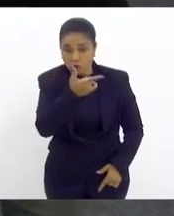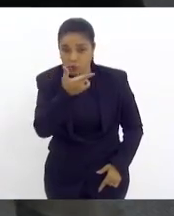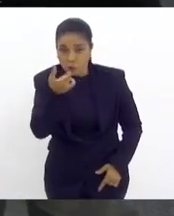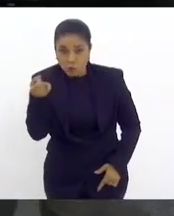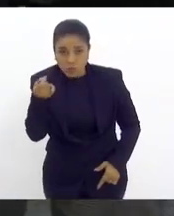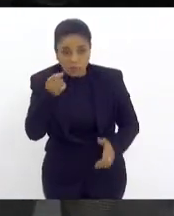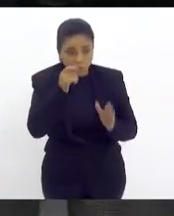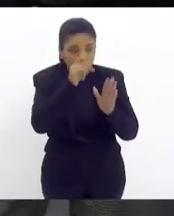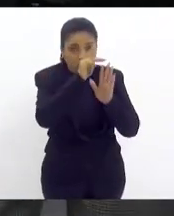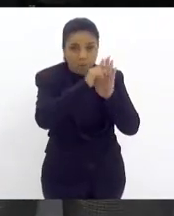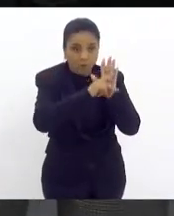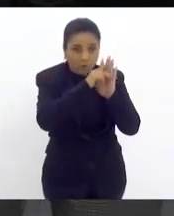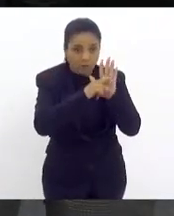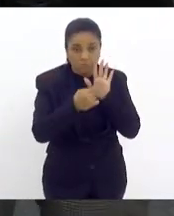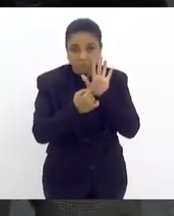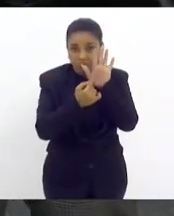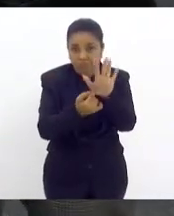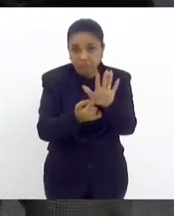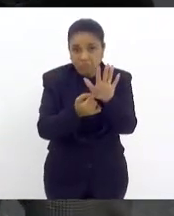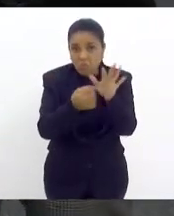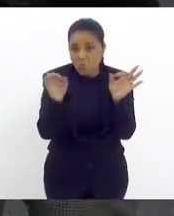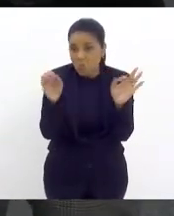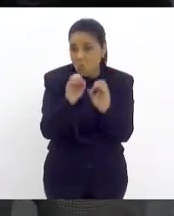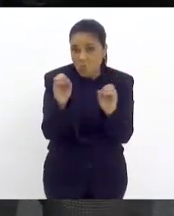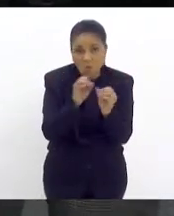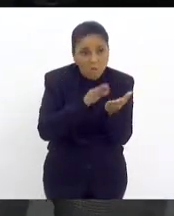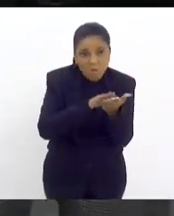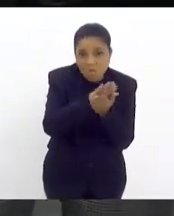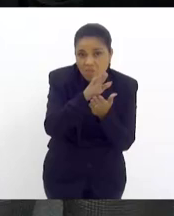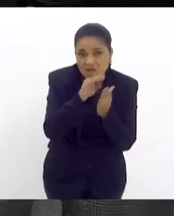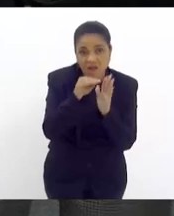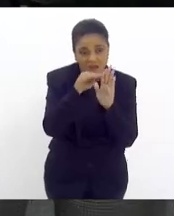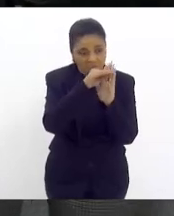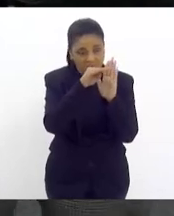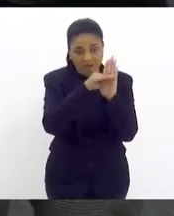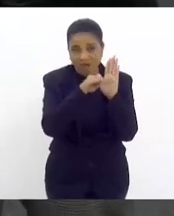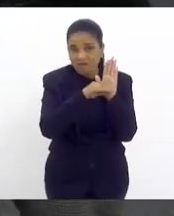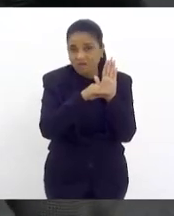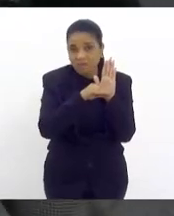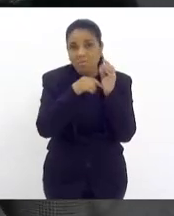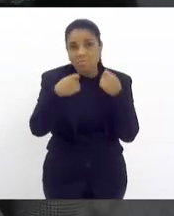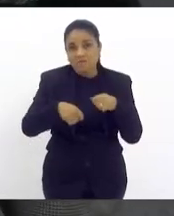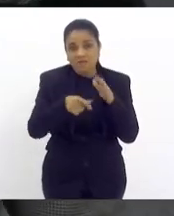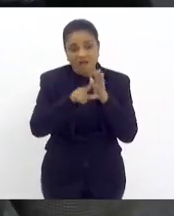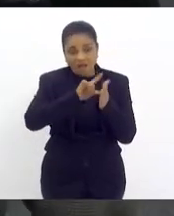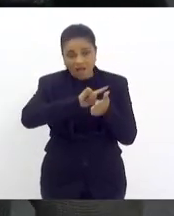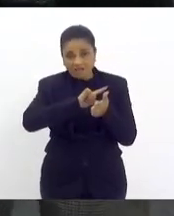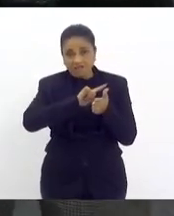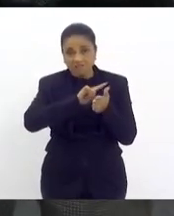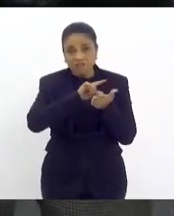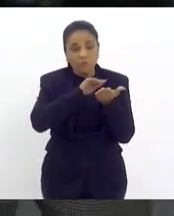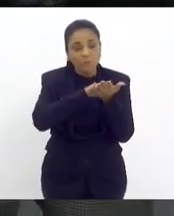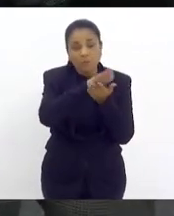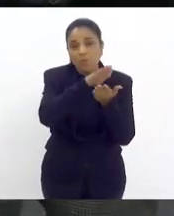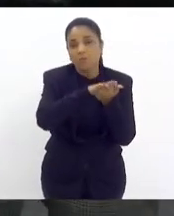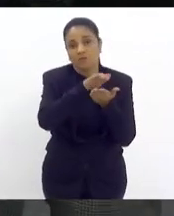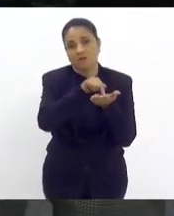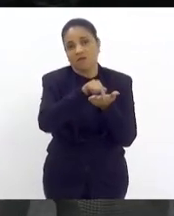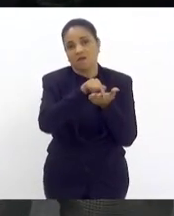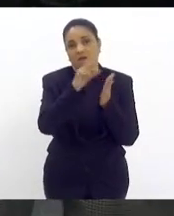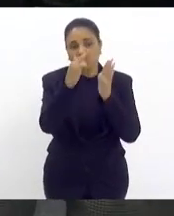publicar qualquer projeto para ver a pauta primeiro Tem que publicar o Regimento Interno é claro